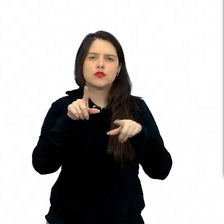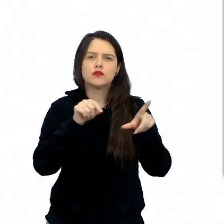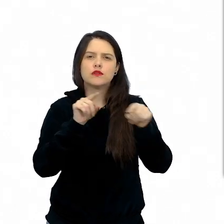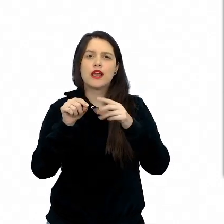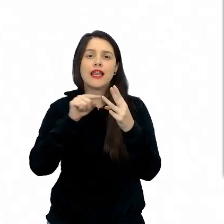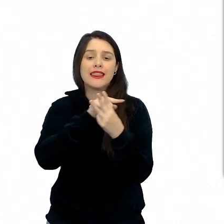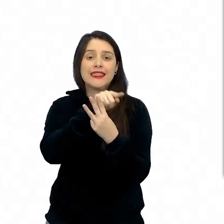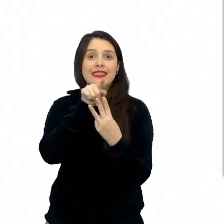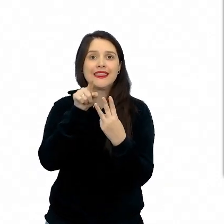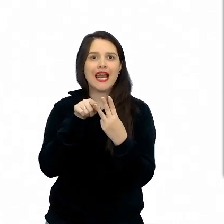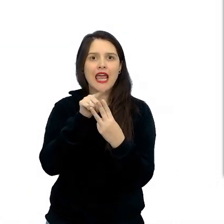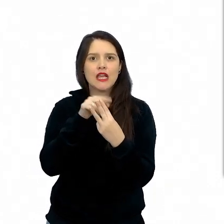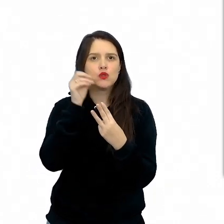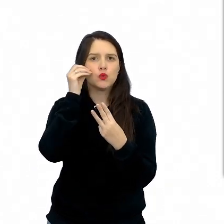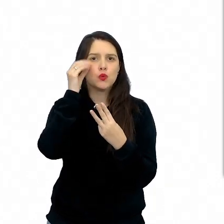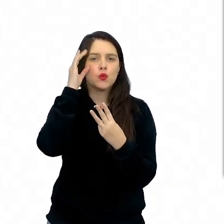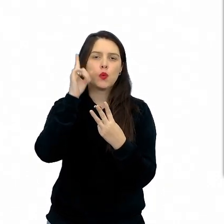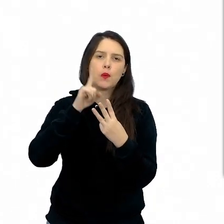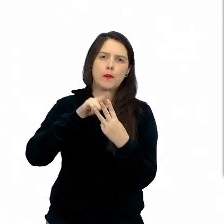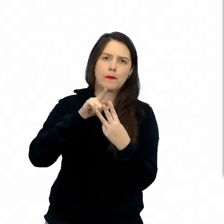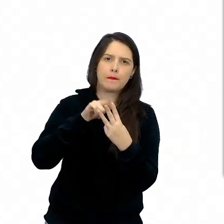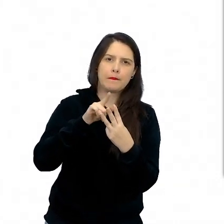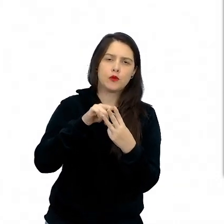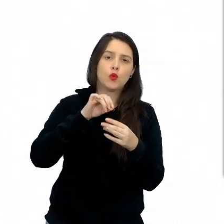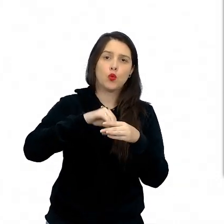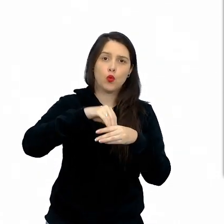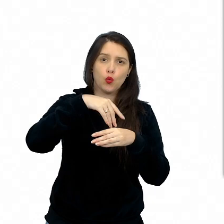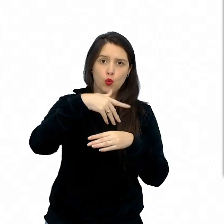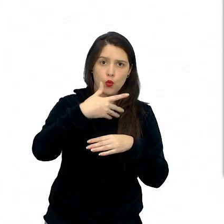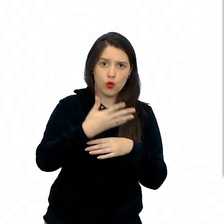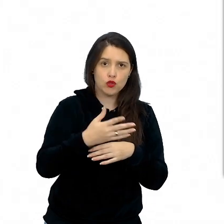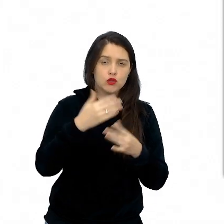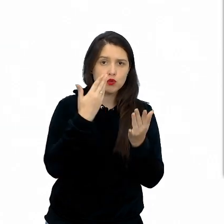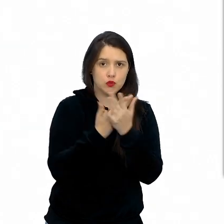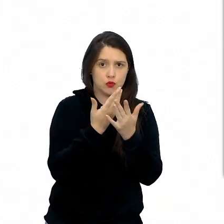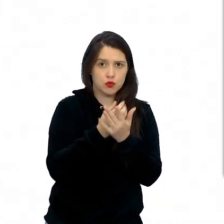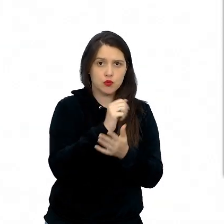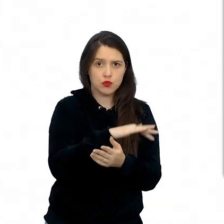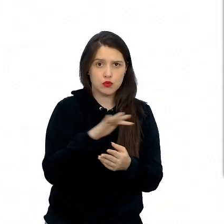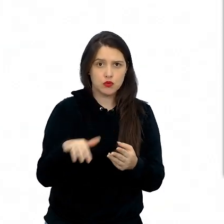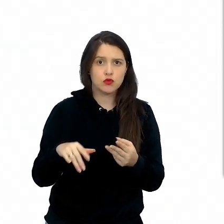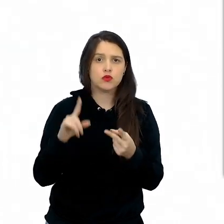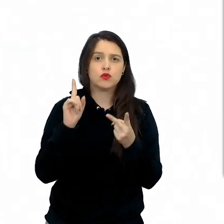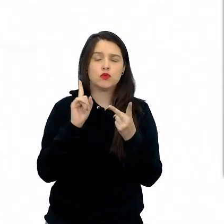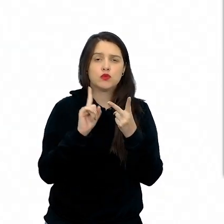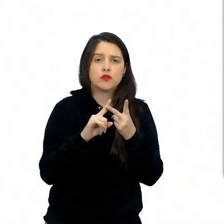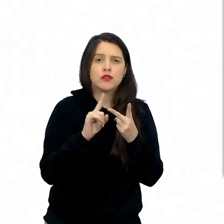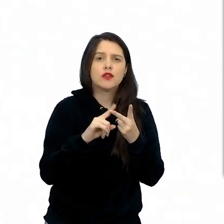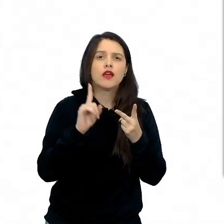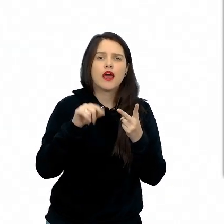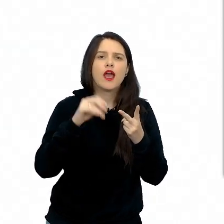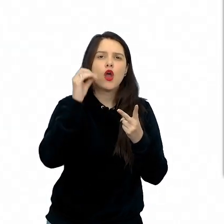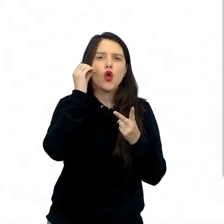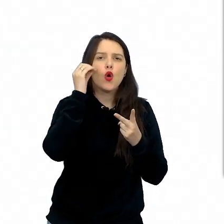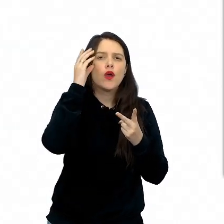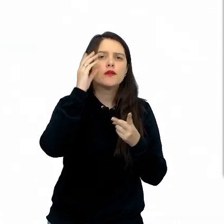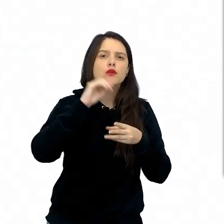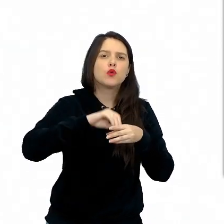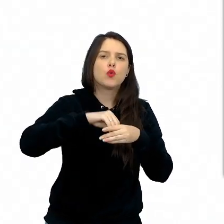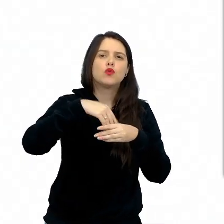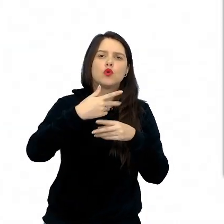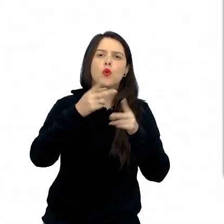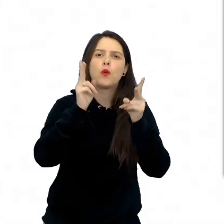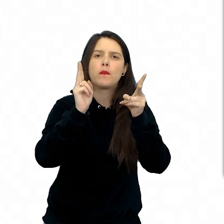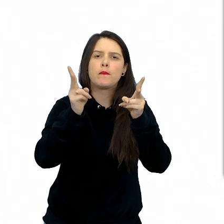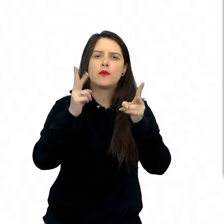três conhecimentos. O conhecimento do conteúdo estudante, que relaciona o conhecimento do conteúdo